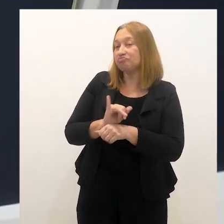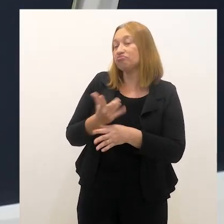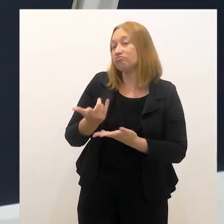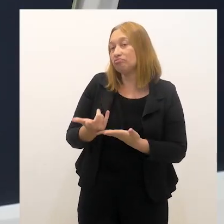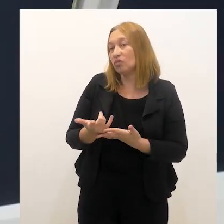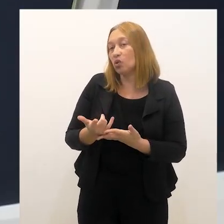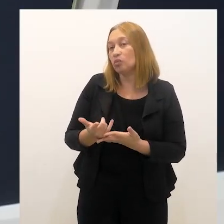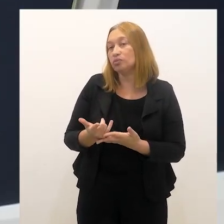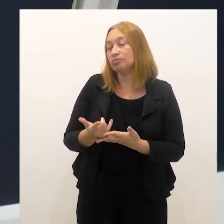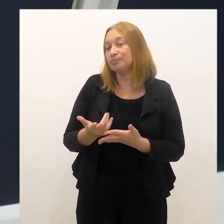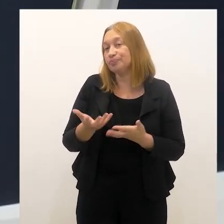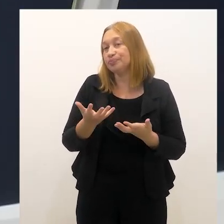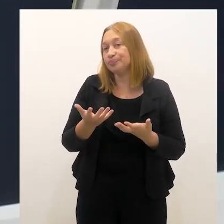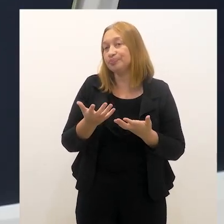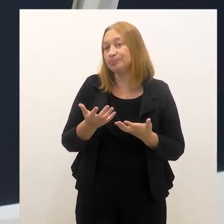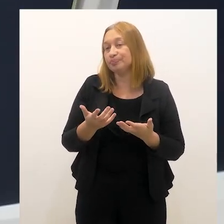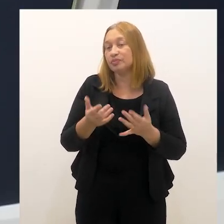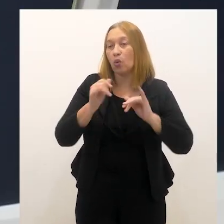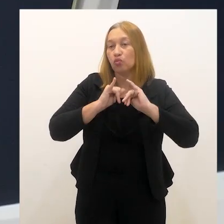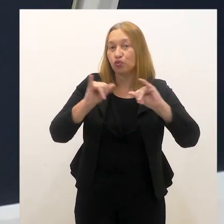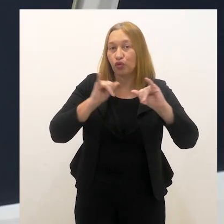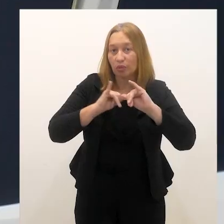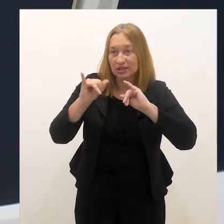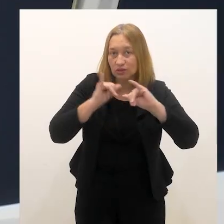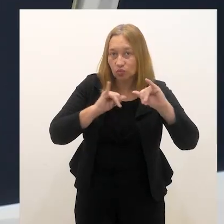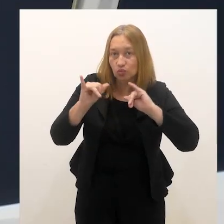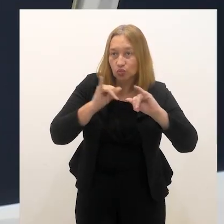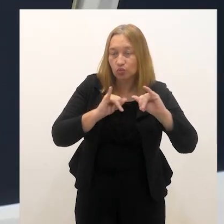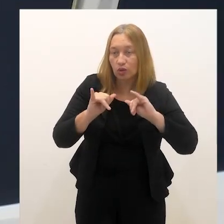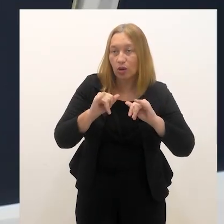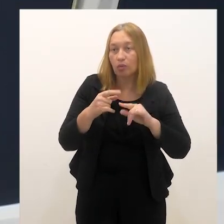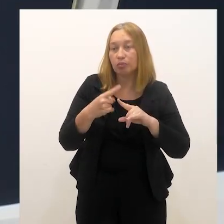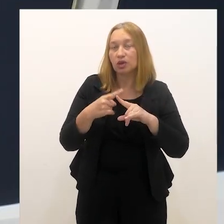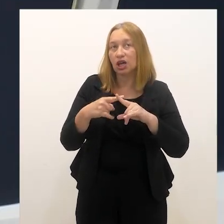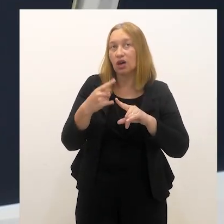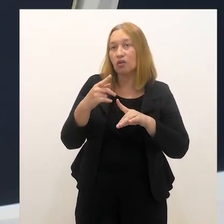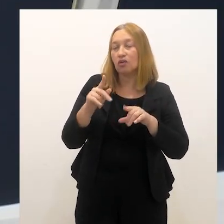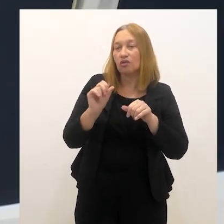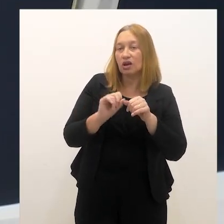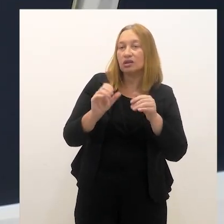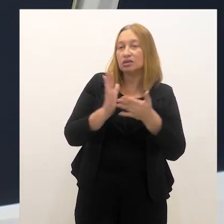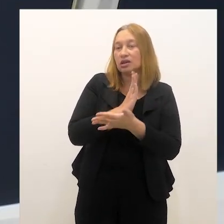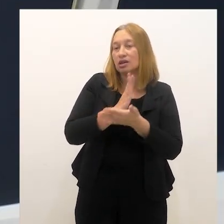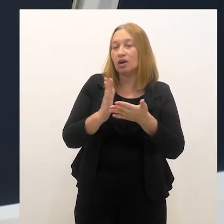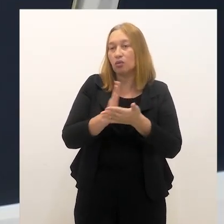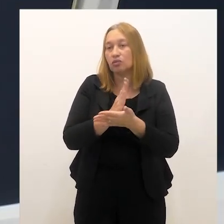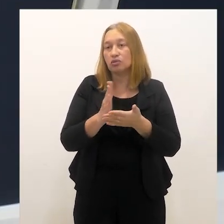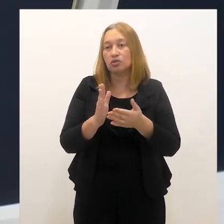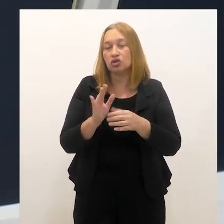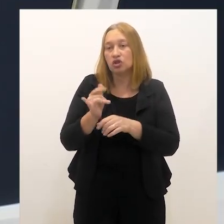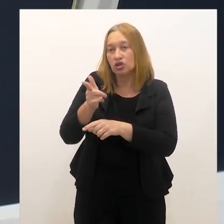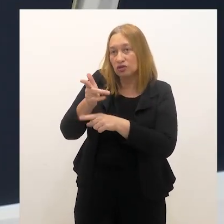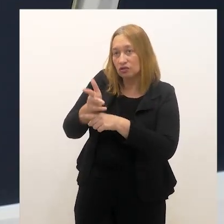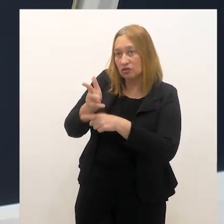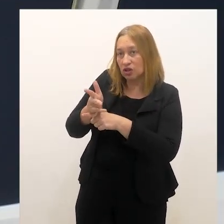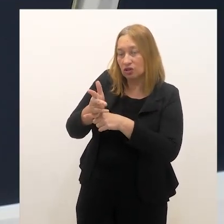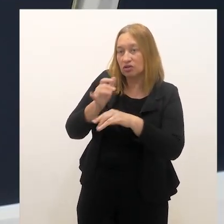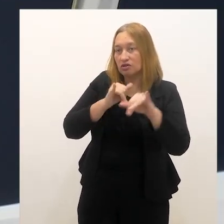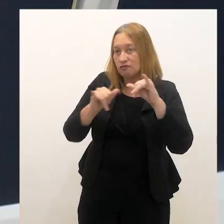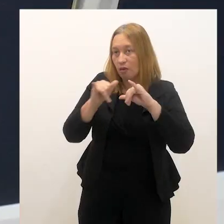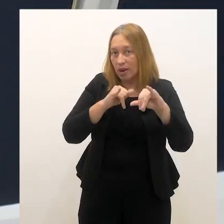eu tento trazer informação, porque eu faço também alguns vídeos informativos,